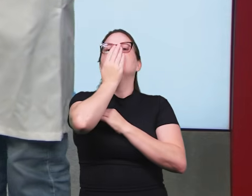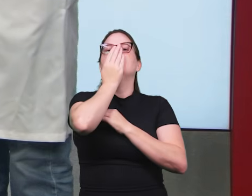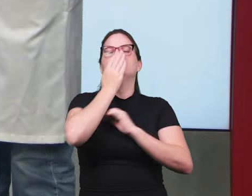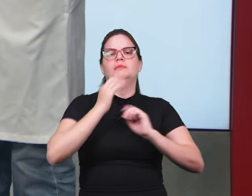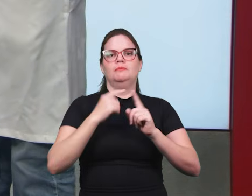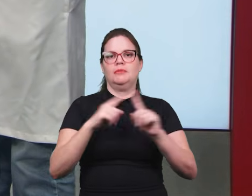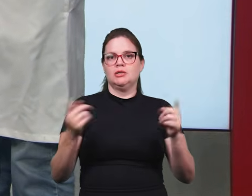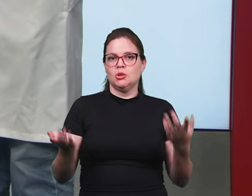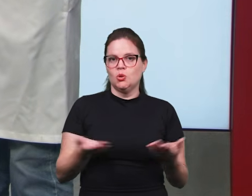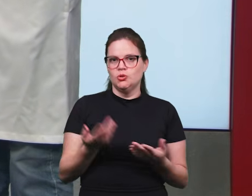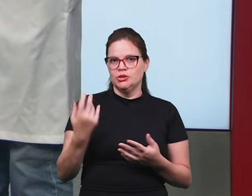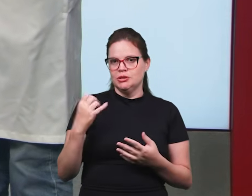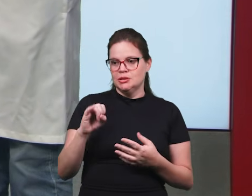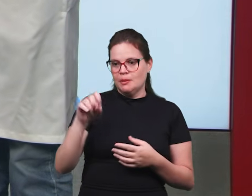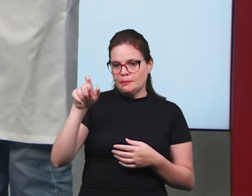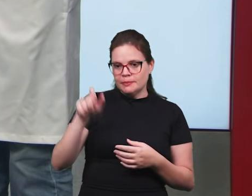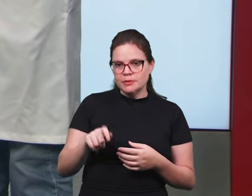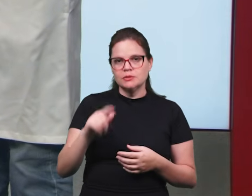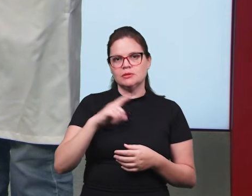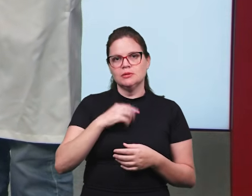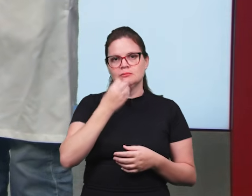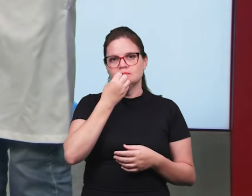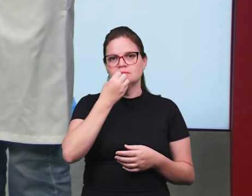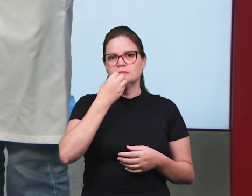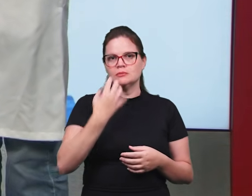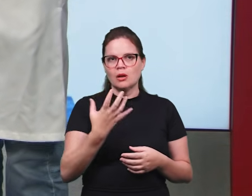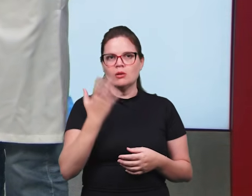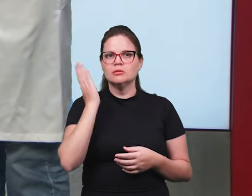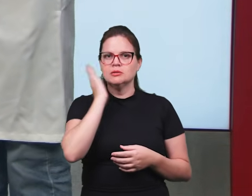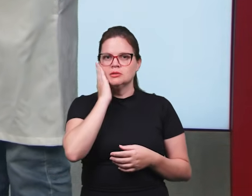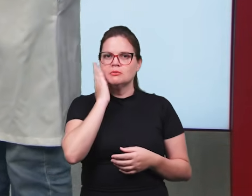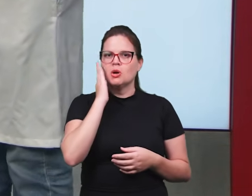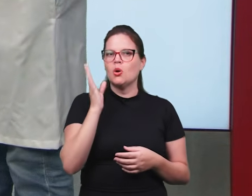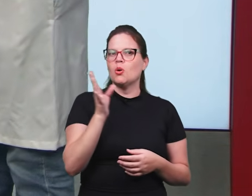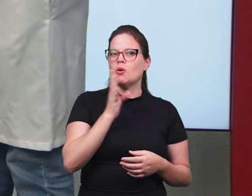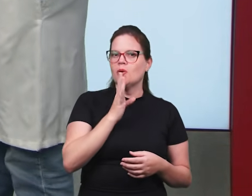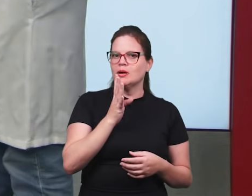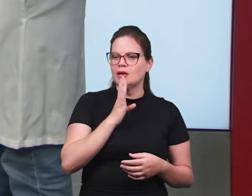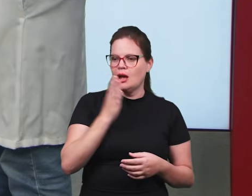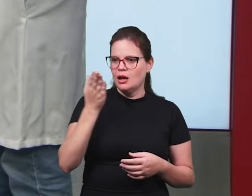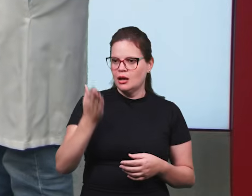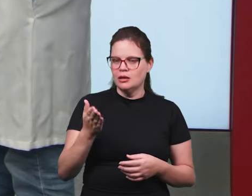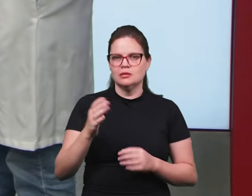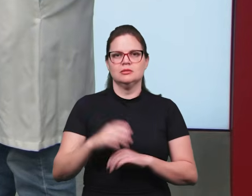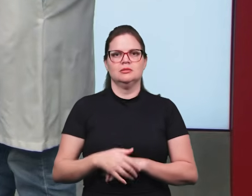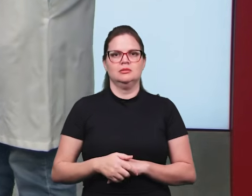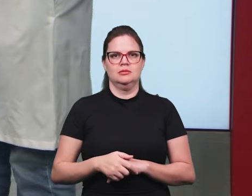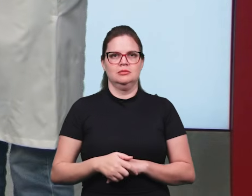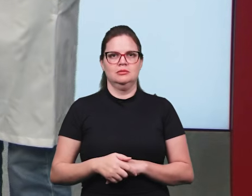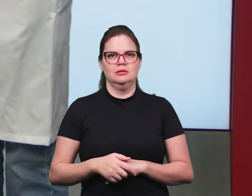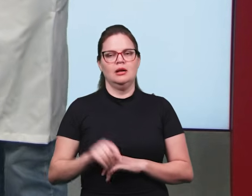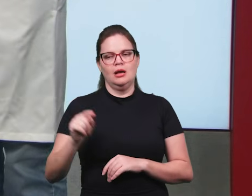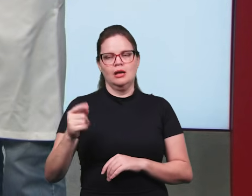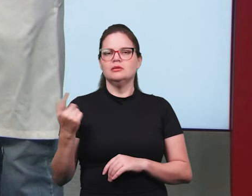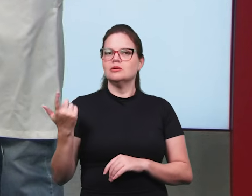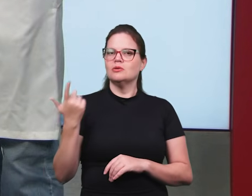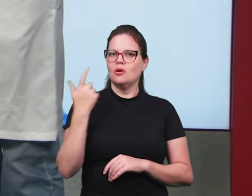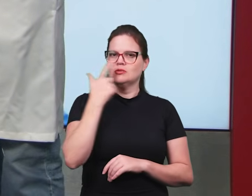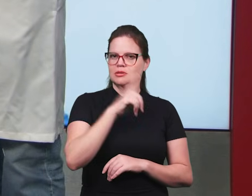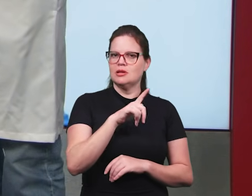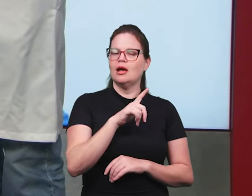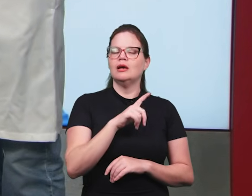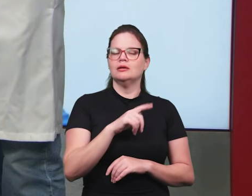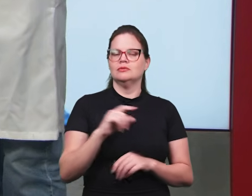um anestesista bem treinado, seguro, que conhece o seu paciente, é uma anestesia segura,